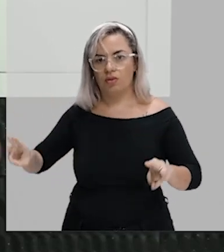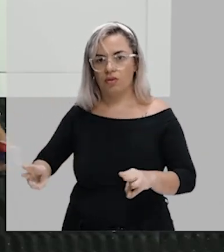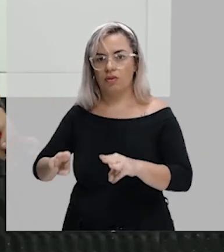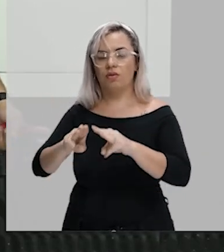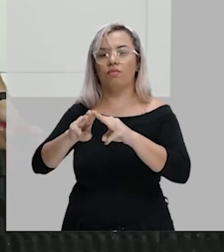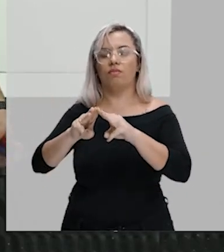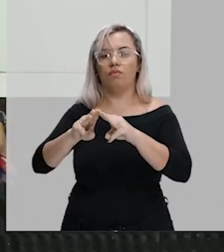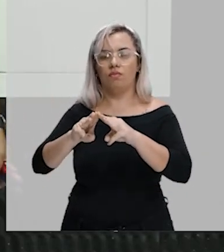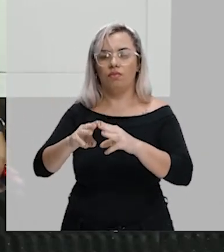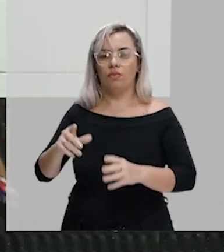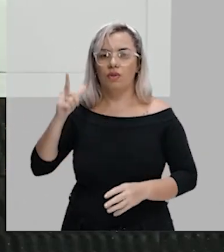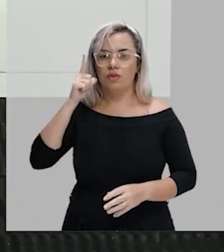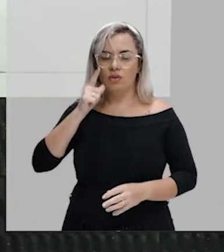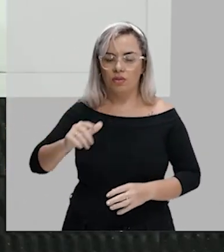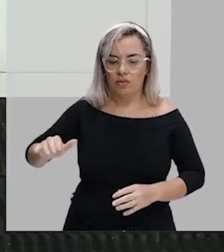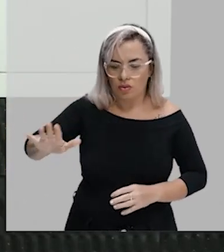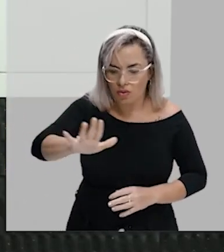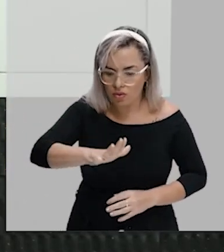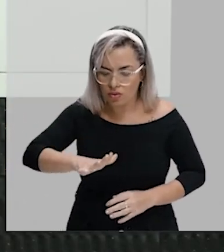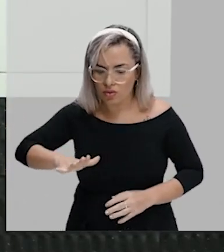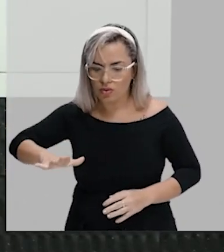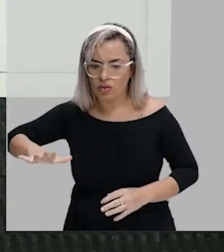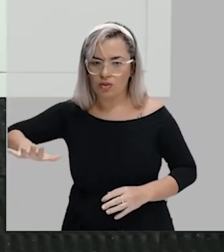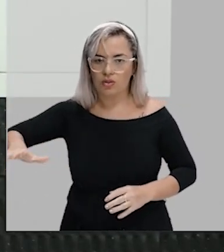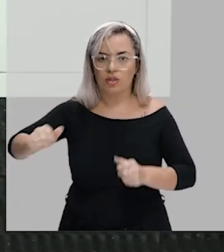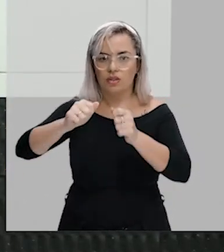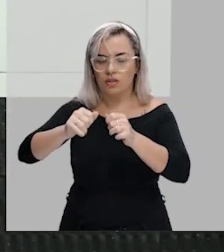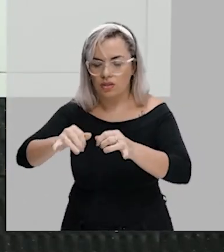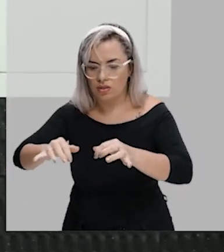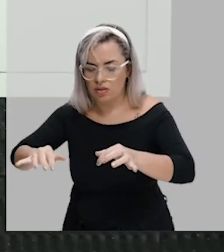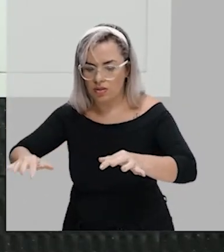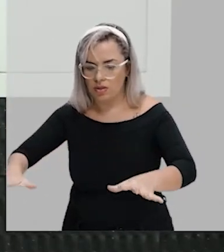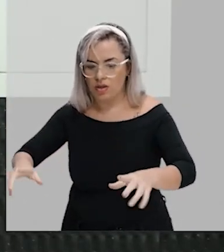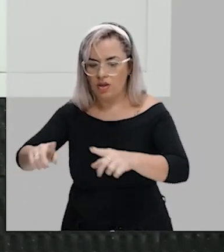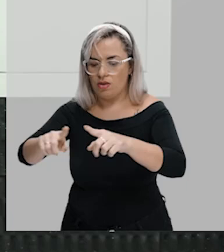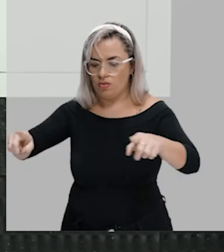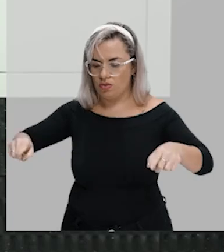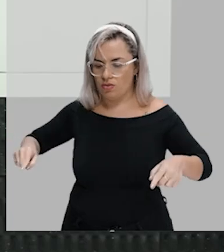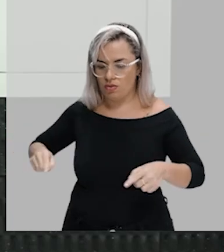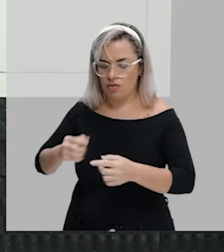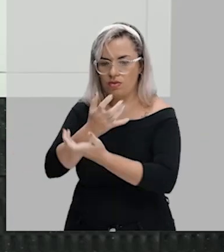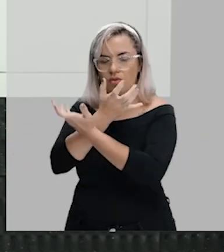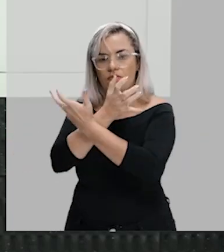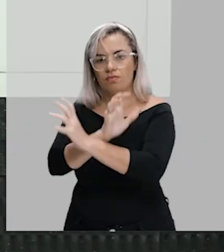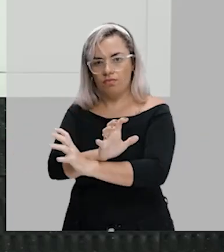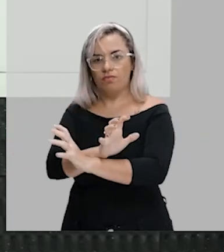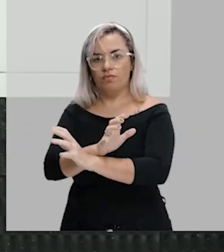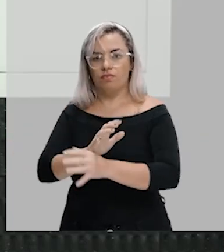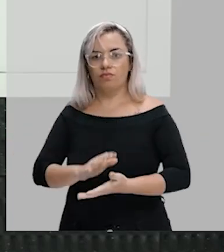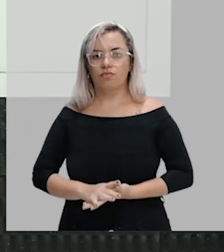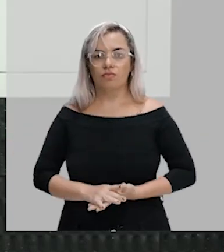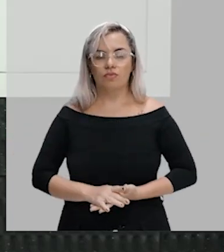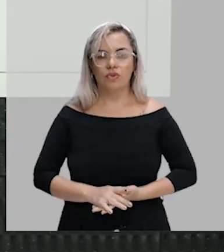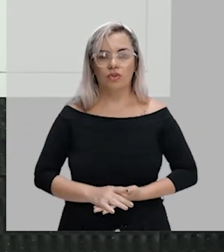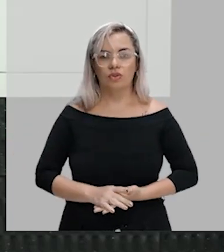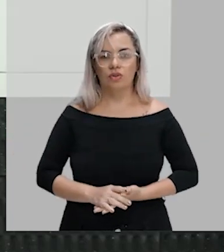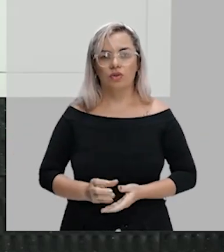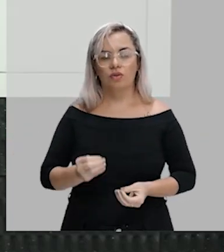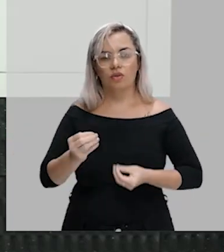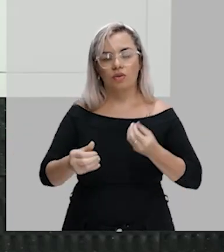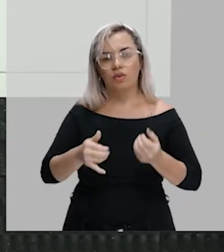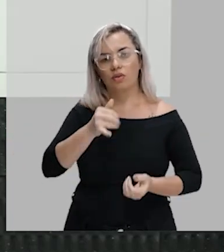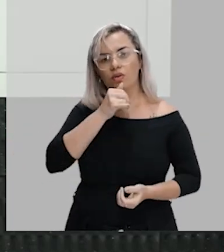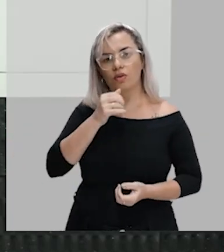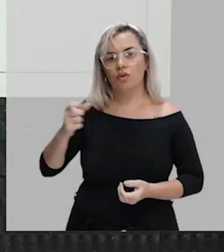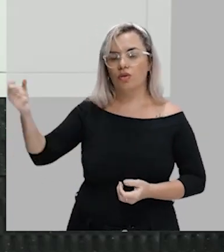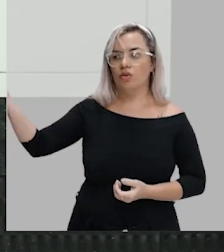seja, consegue se propagar no vácuo. Okay? Então, a informação que nós recebemos do Sol, certo, é